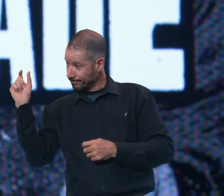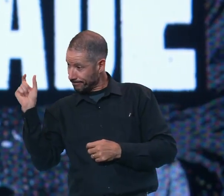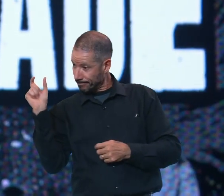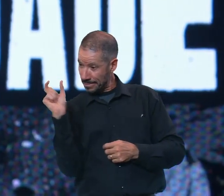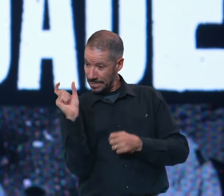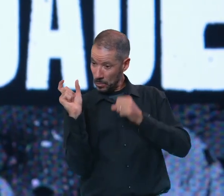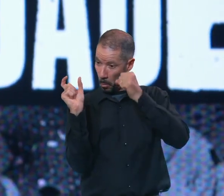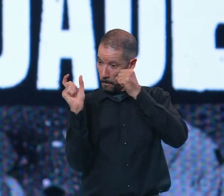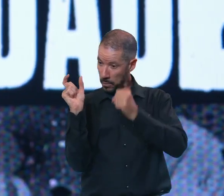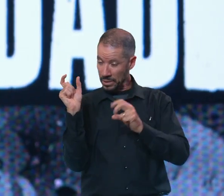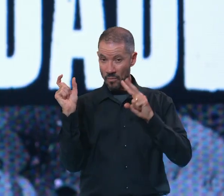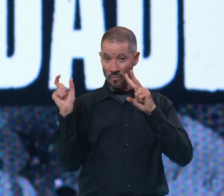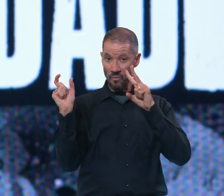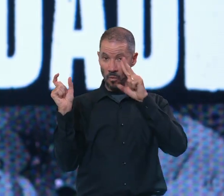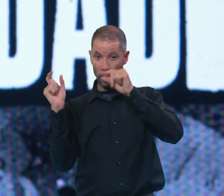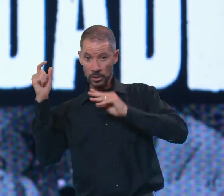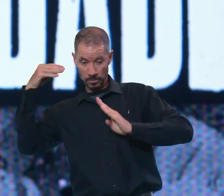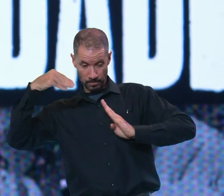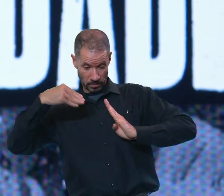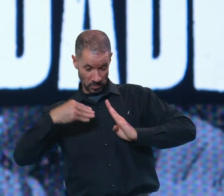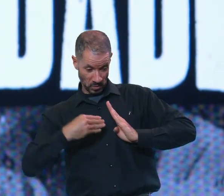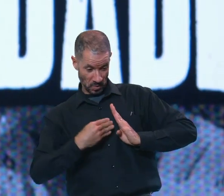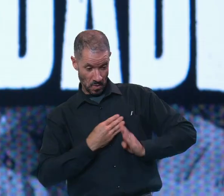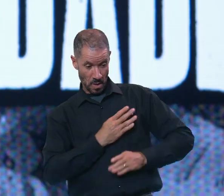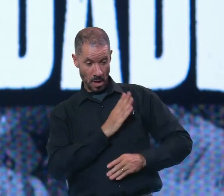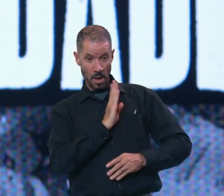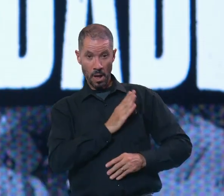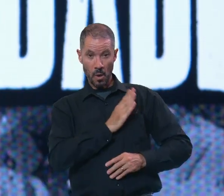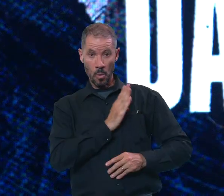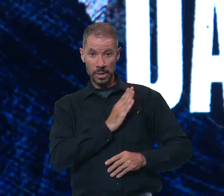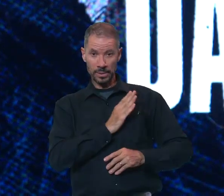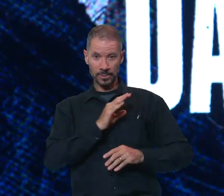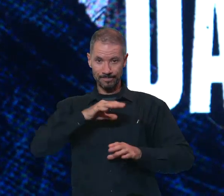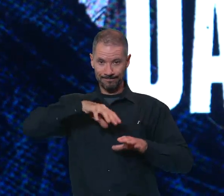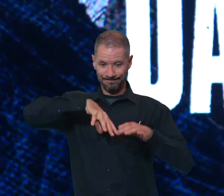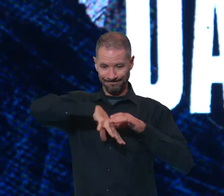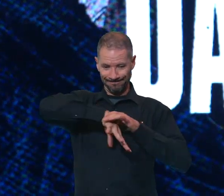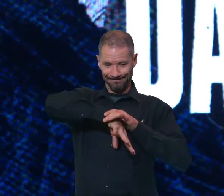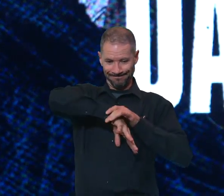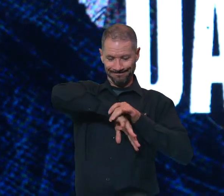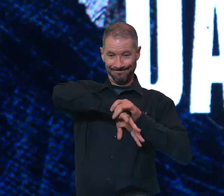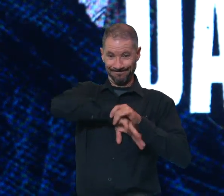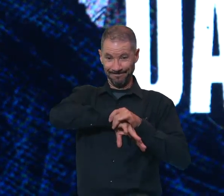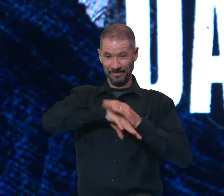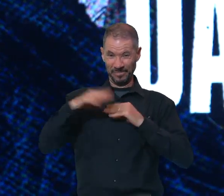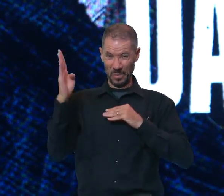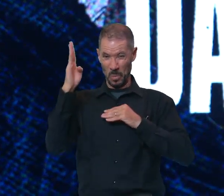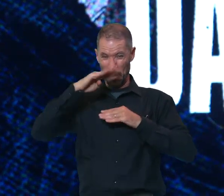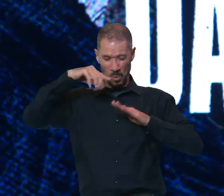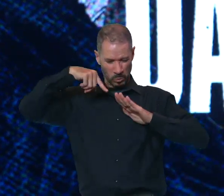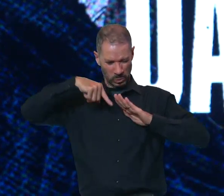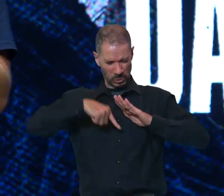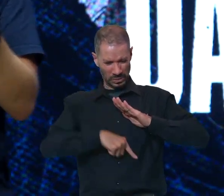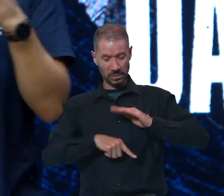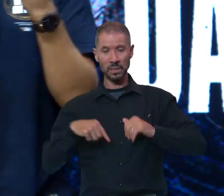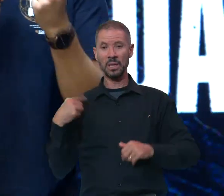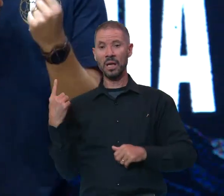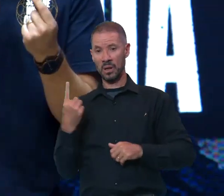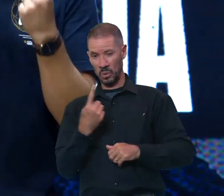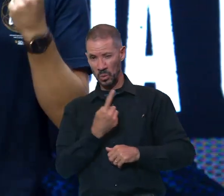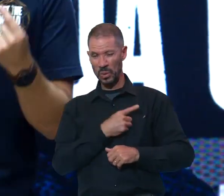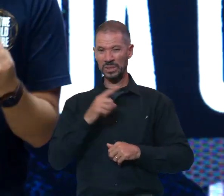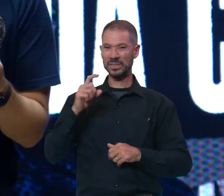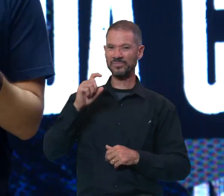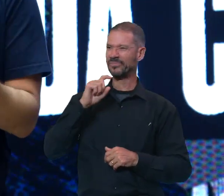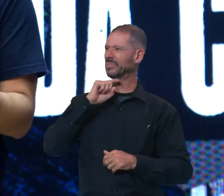um poder tão forte de penetrar no nosso coração e de formarem raízes e causarem males profundos para nós, fazendo com que venhamos a